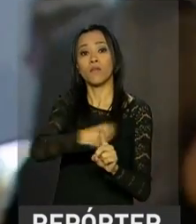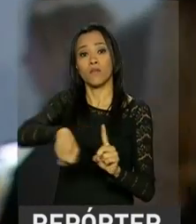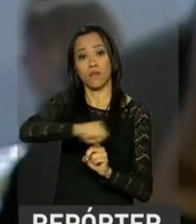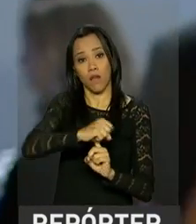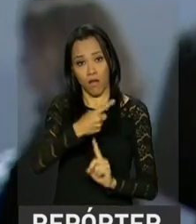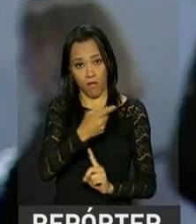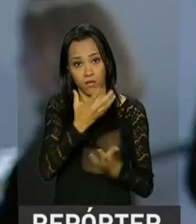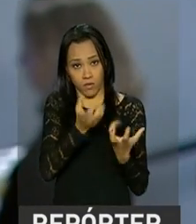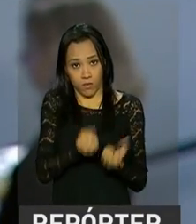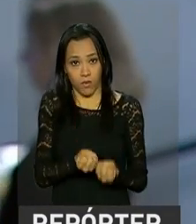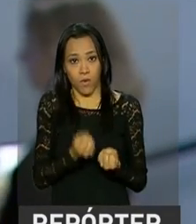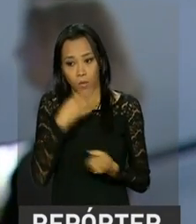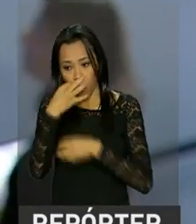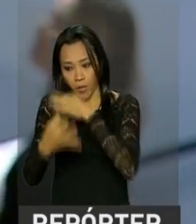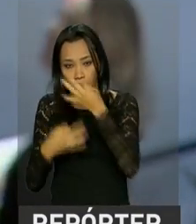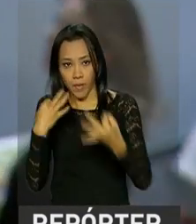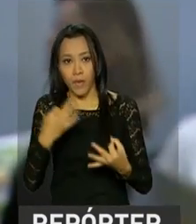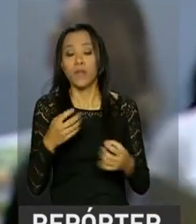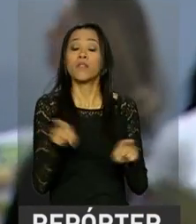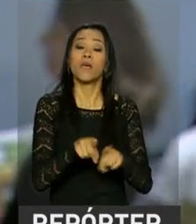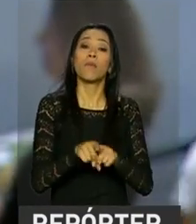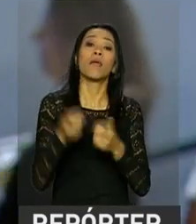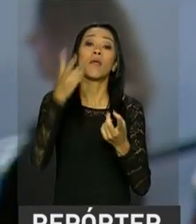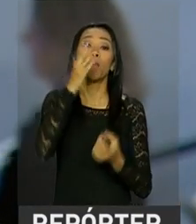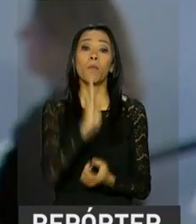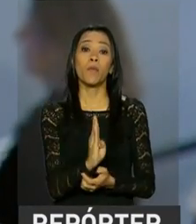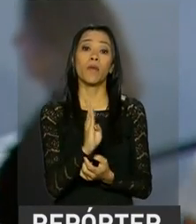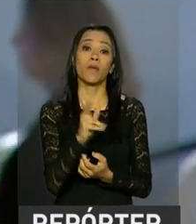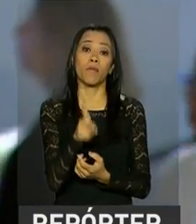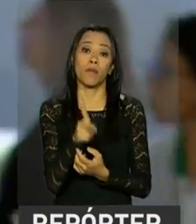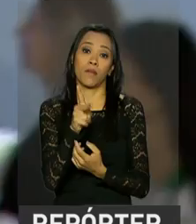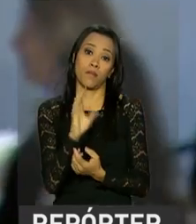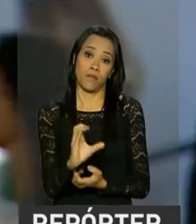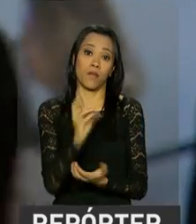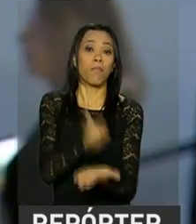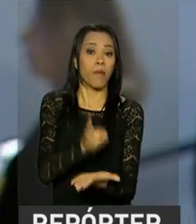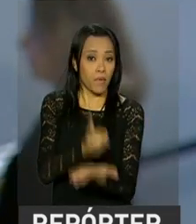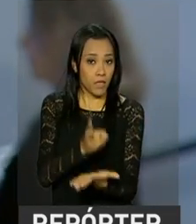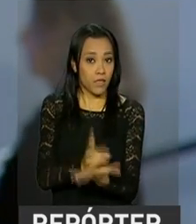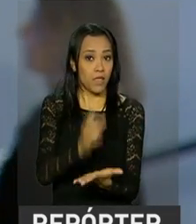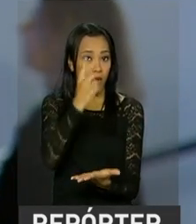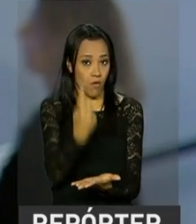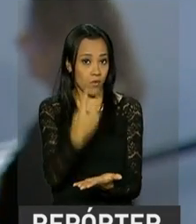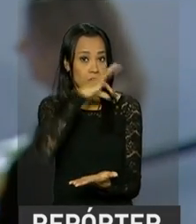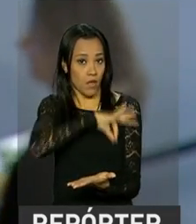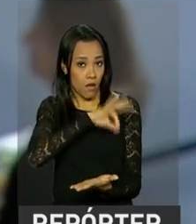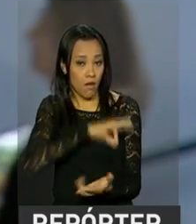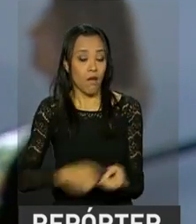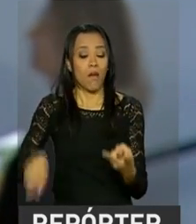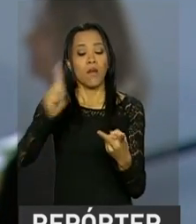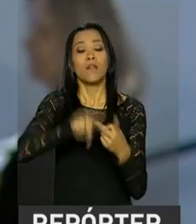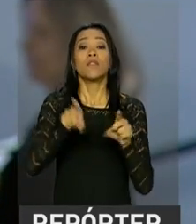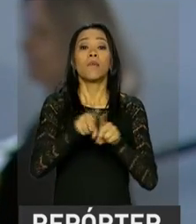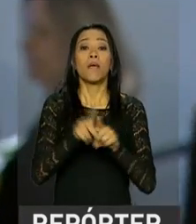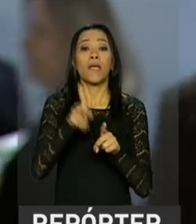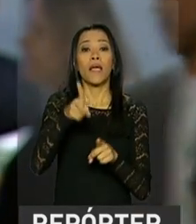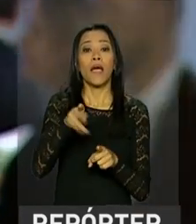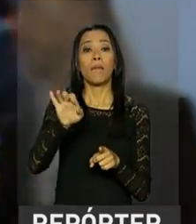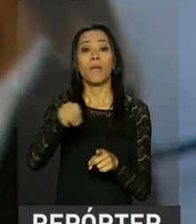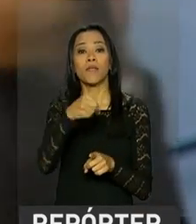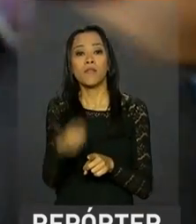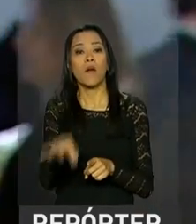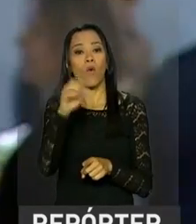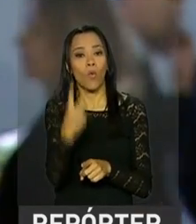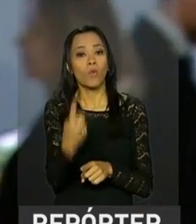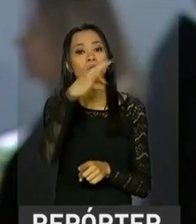o benefício prestação continuada permaneceu sendo o salário mínimo, a pensão também sendo um salário